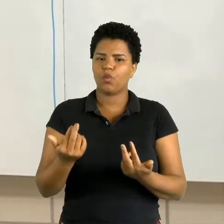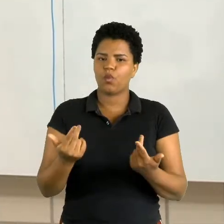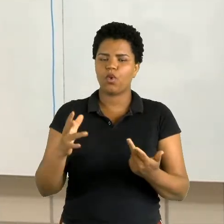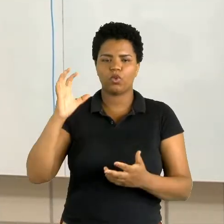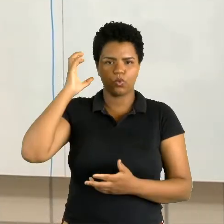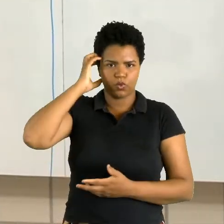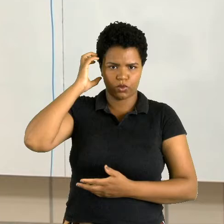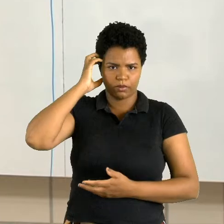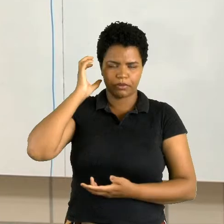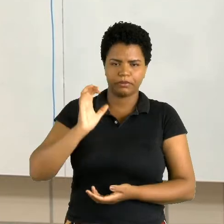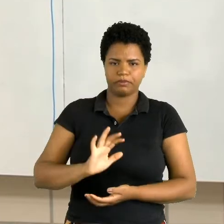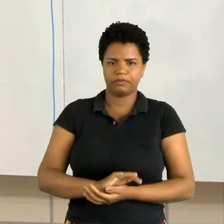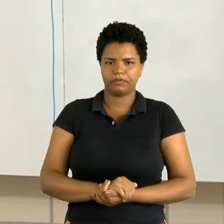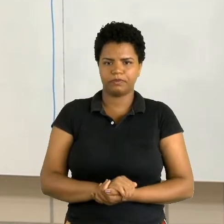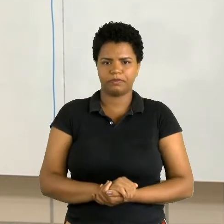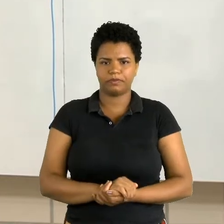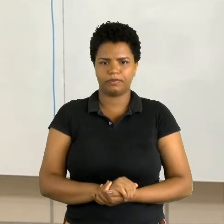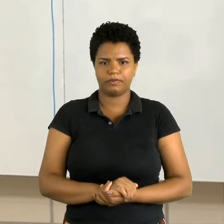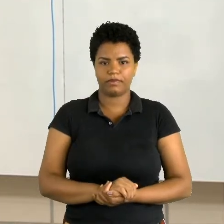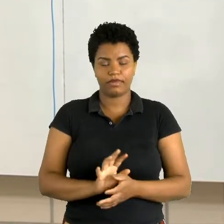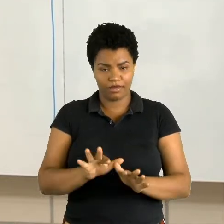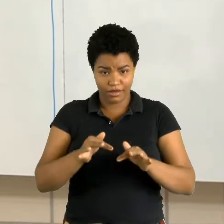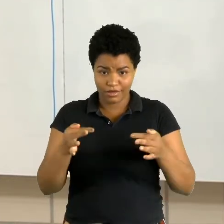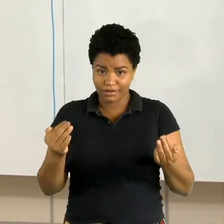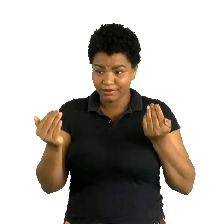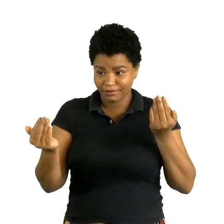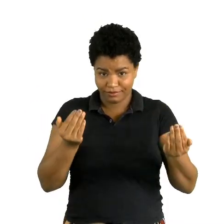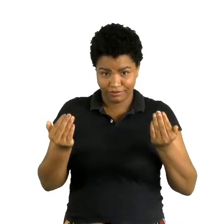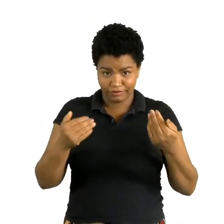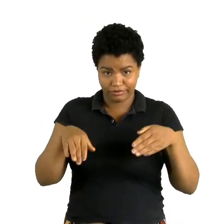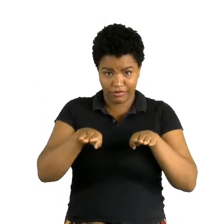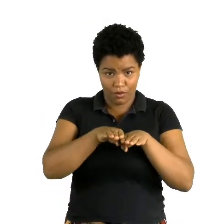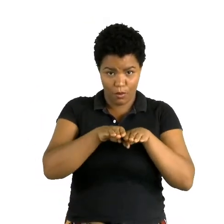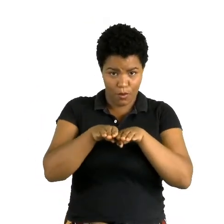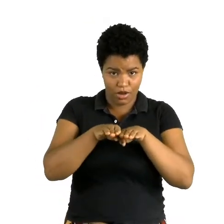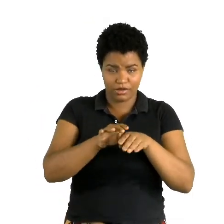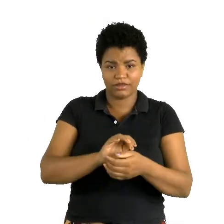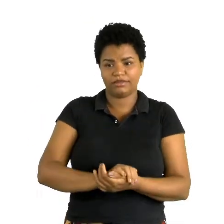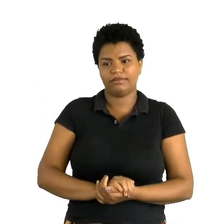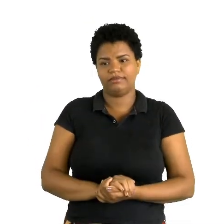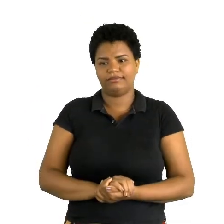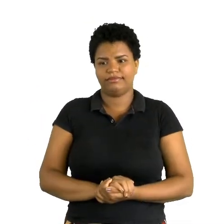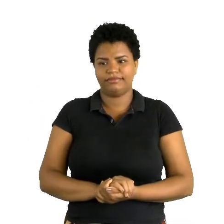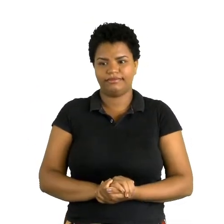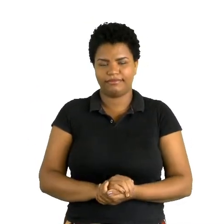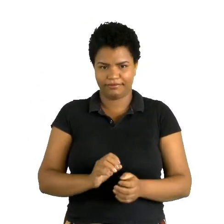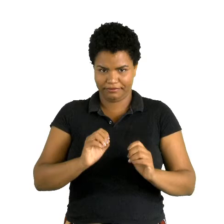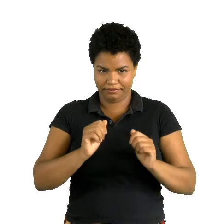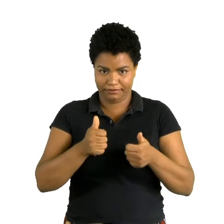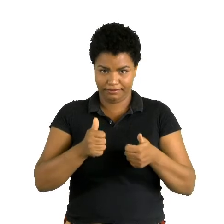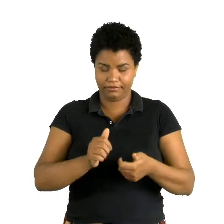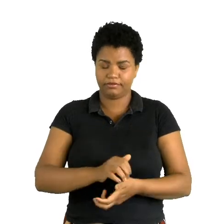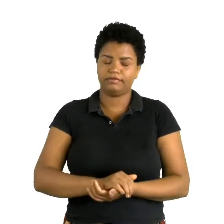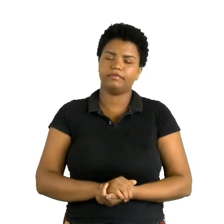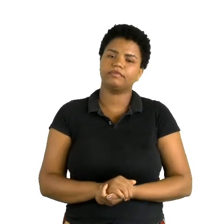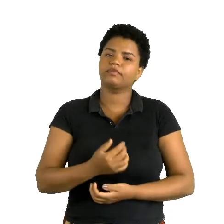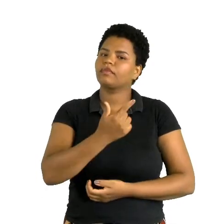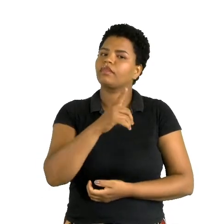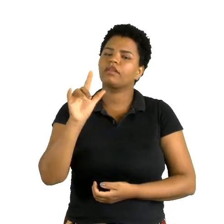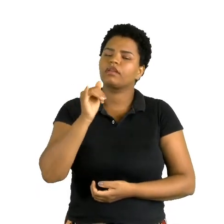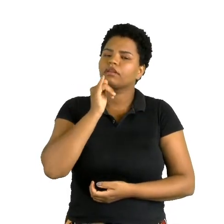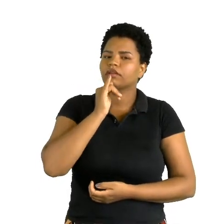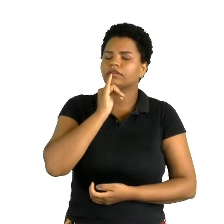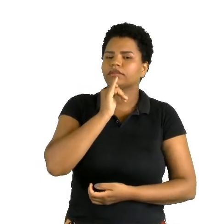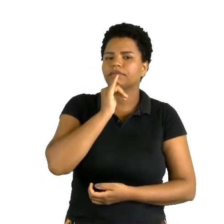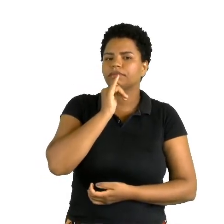bem simples a questão de fazer o comparativo de igualdade? Very good. Aqui nós temos outros exemplos. Aí